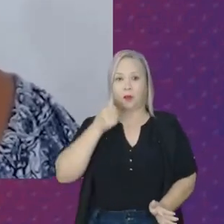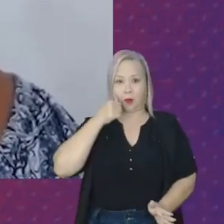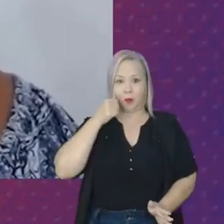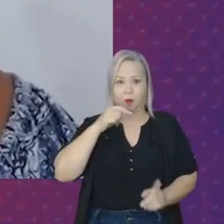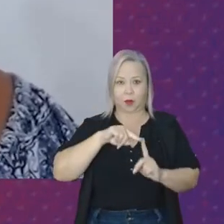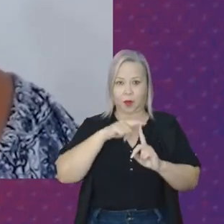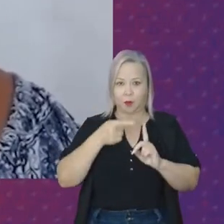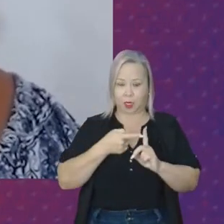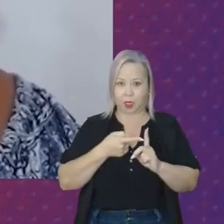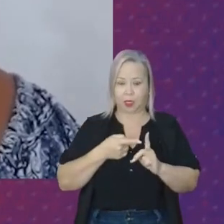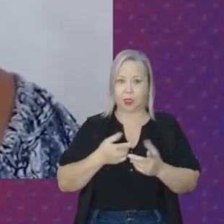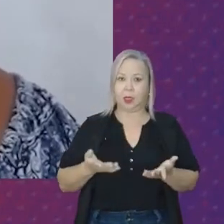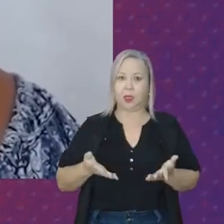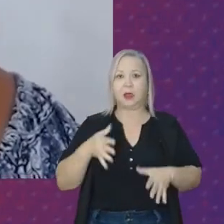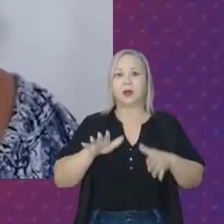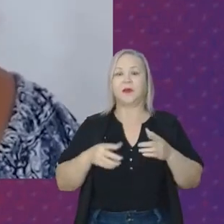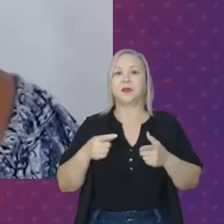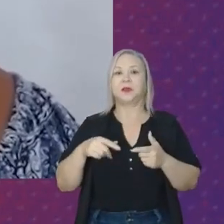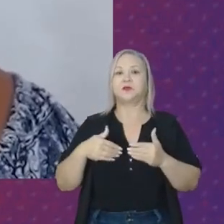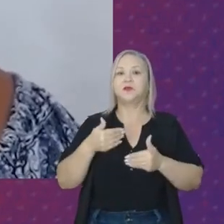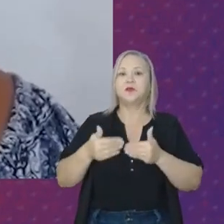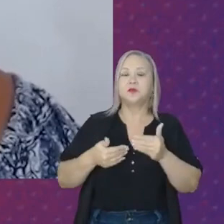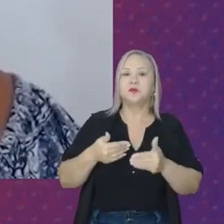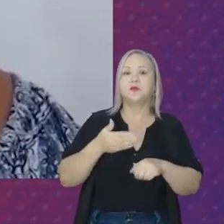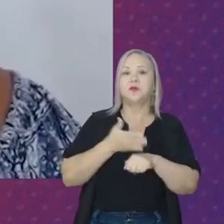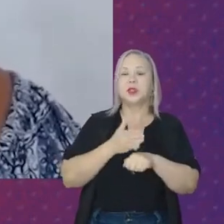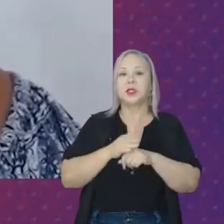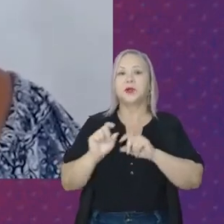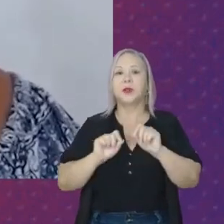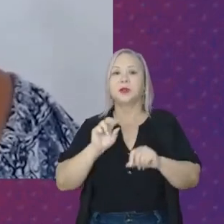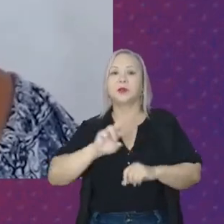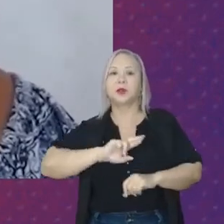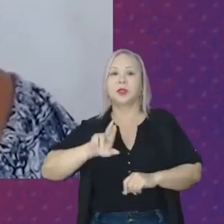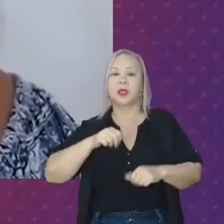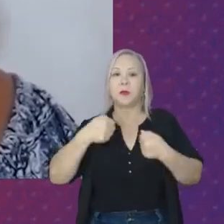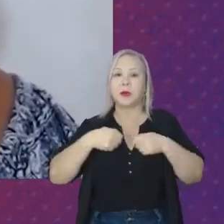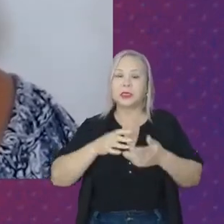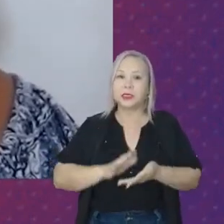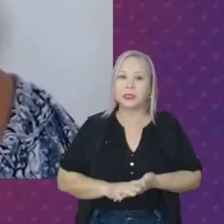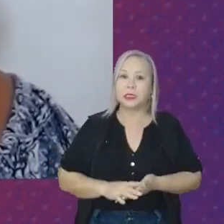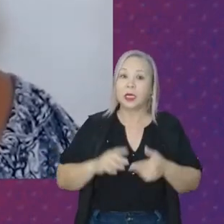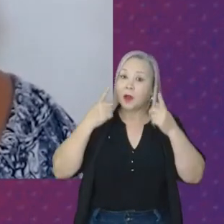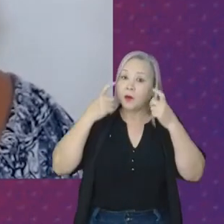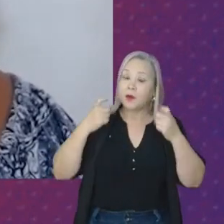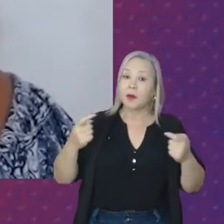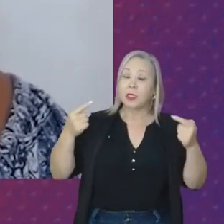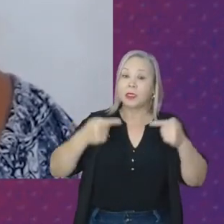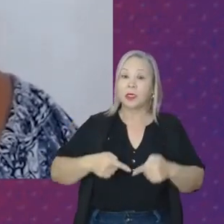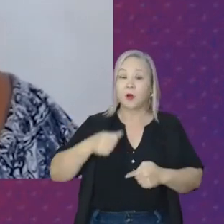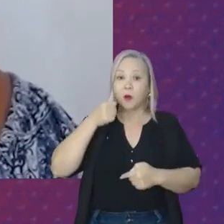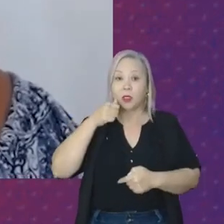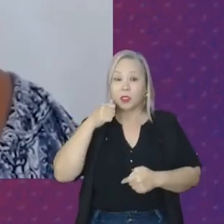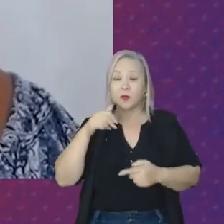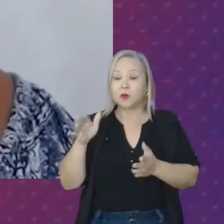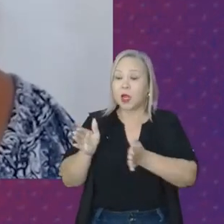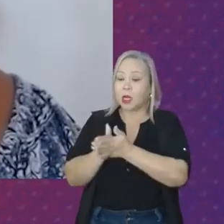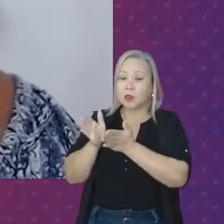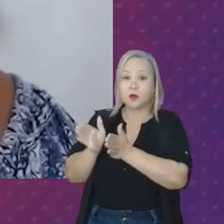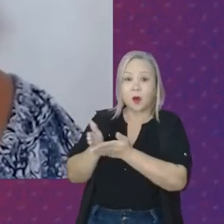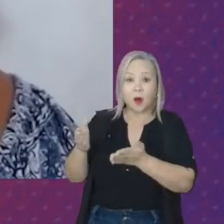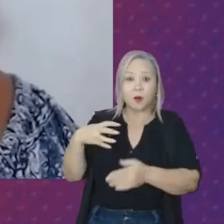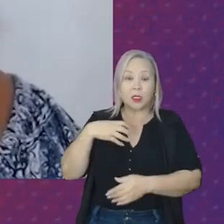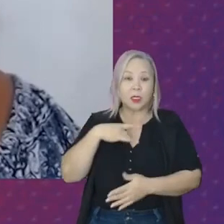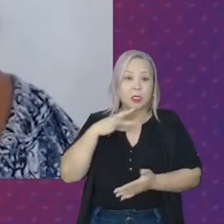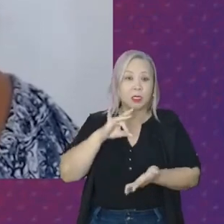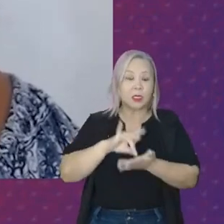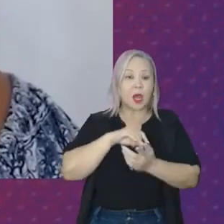procedimento desnecessário para treinar, para ensinar, violências contra mulheres mais pobres, em situação